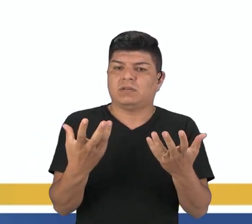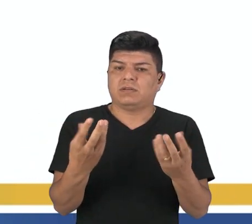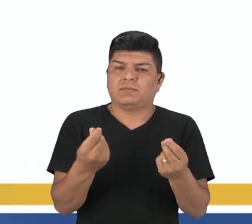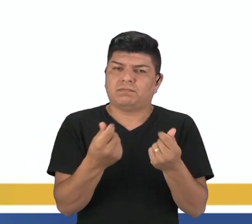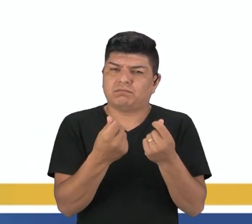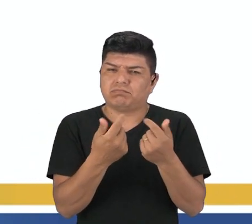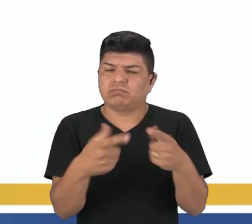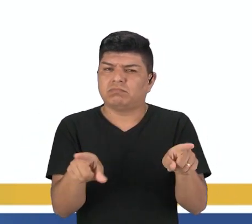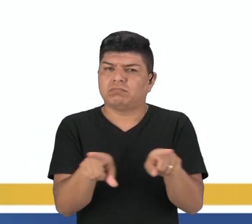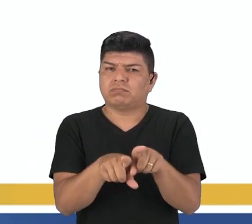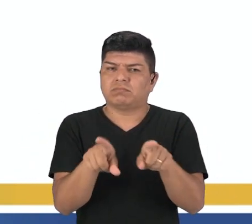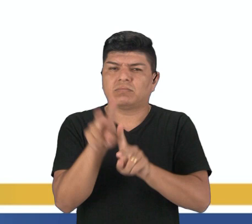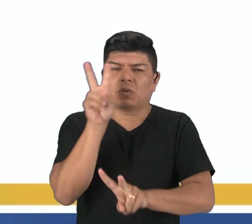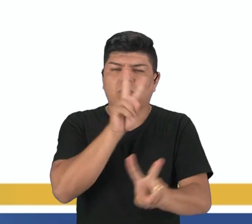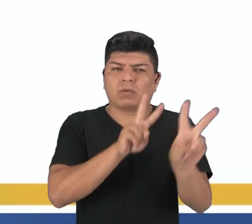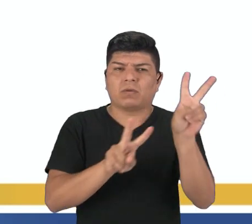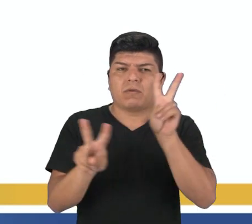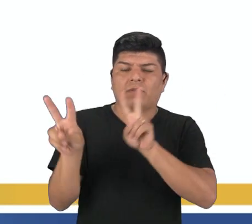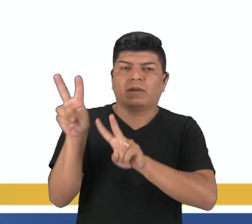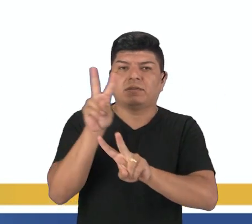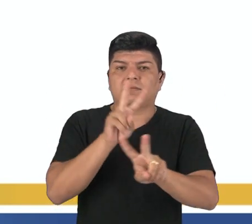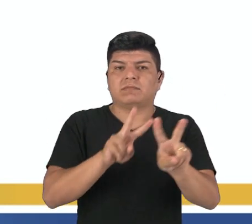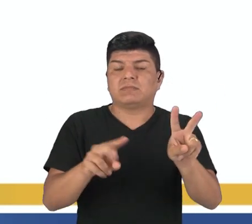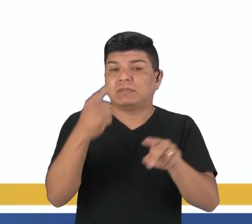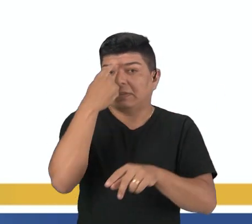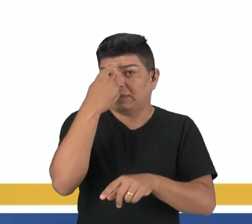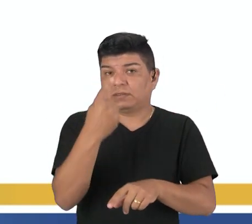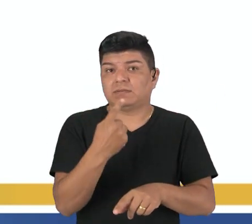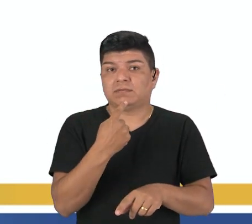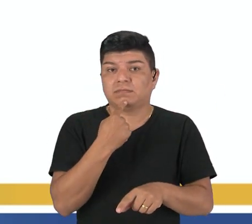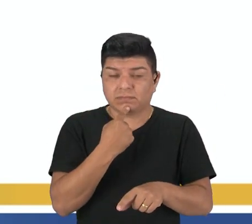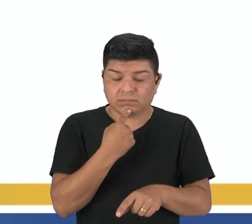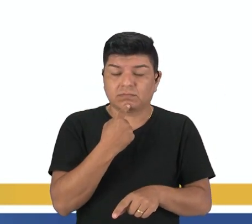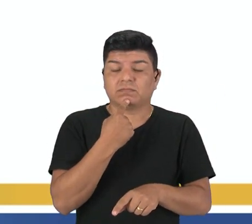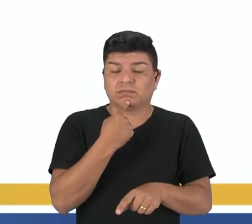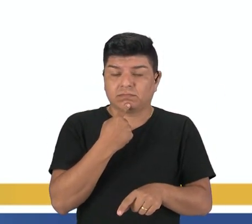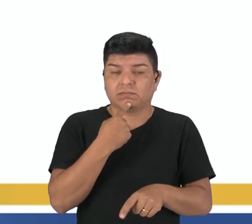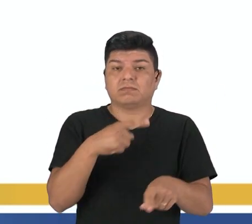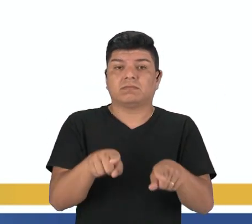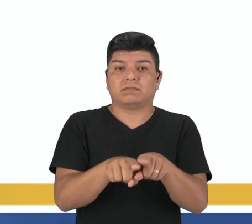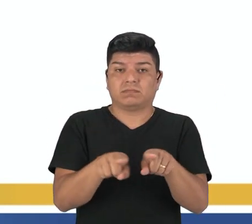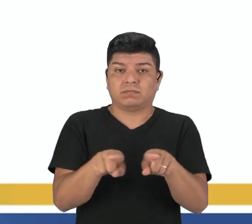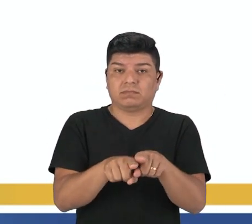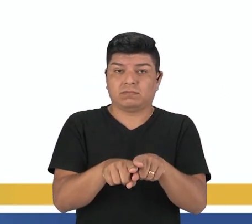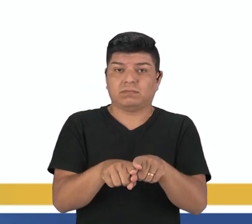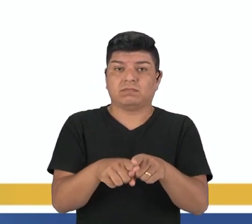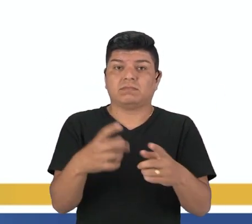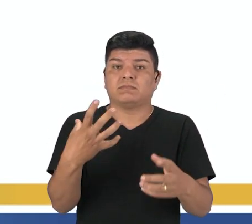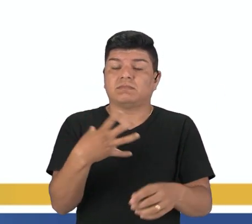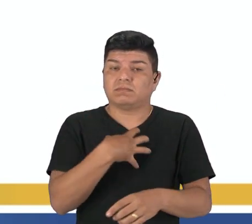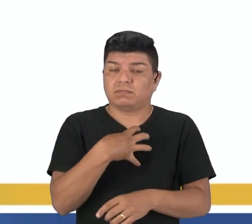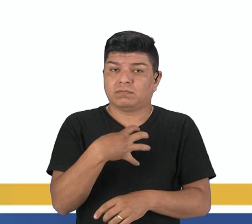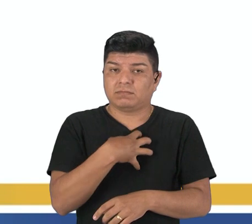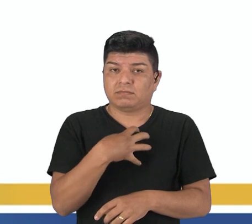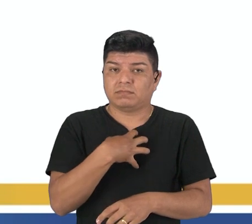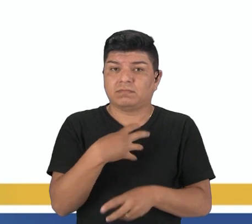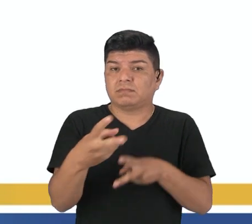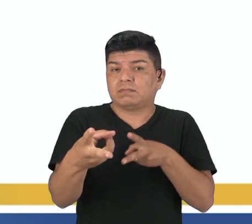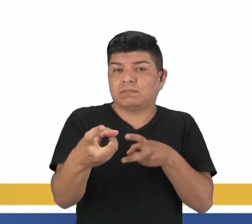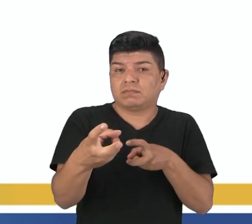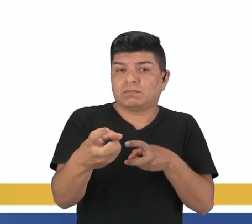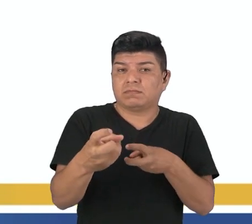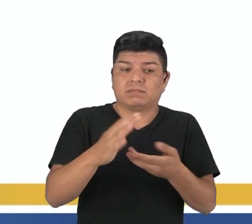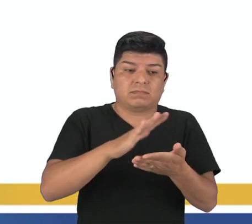onde você vai visualizar imagens e essas imagens também trazem essas sensações, perceber